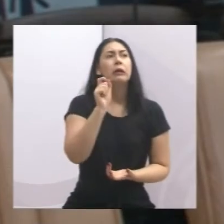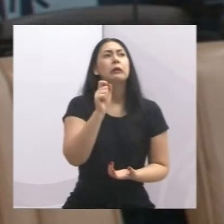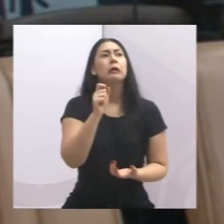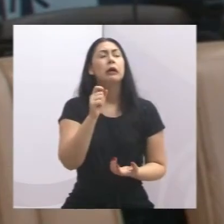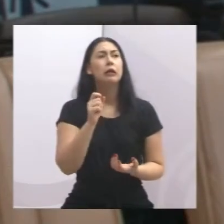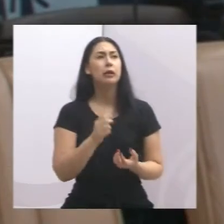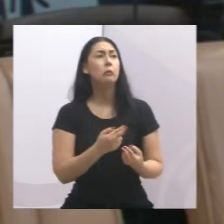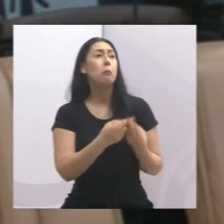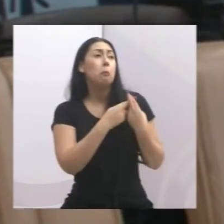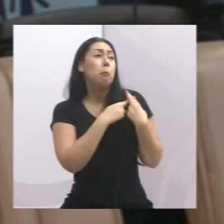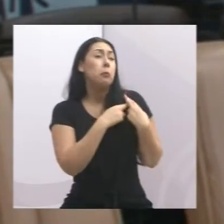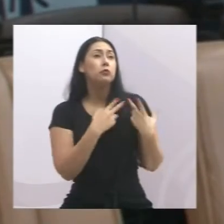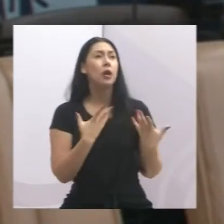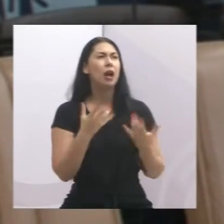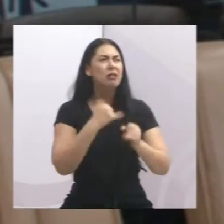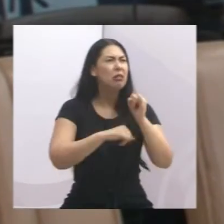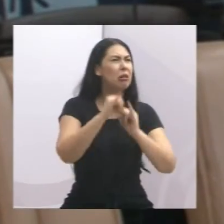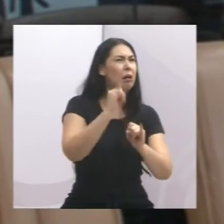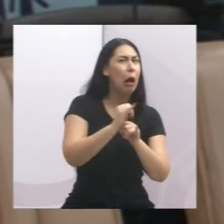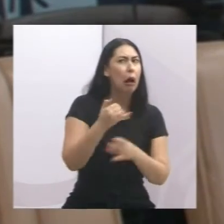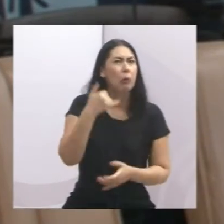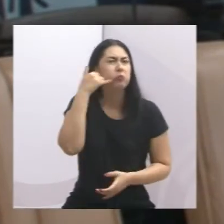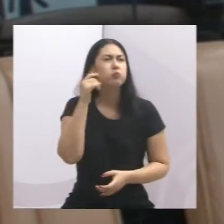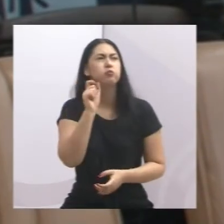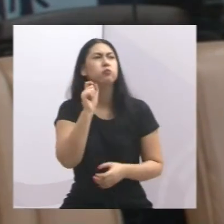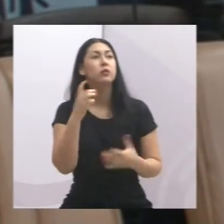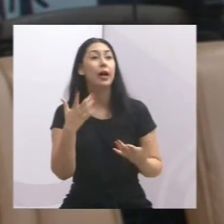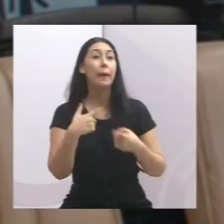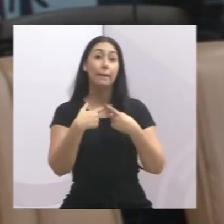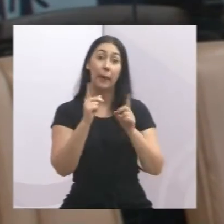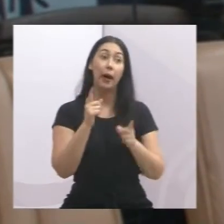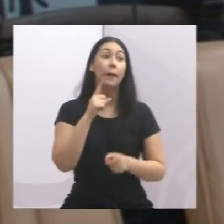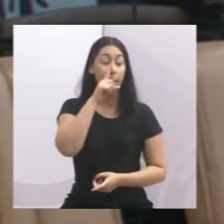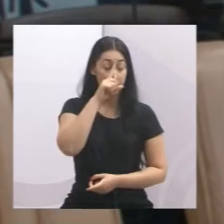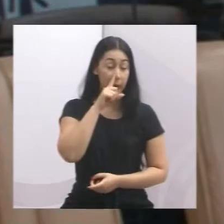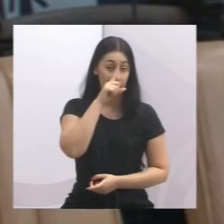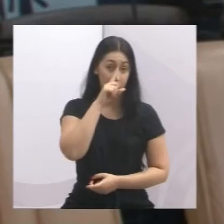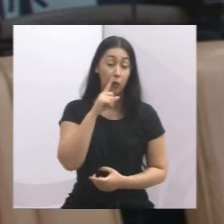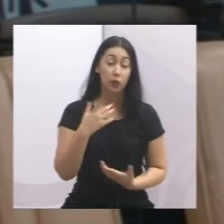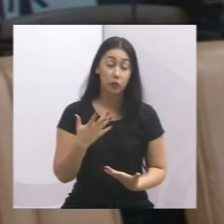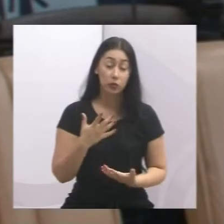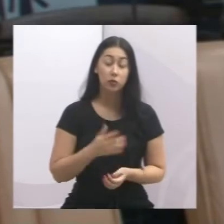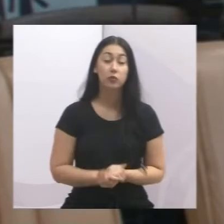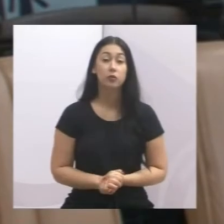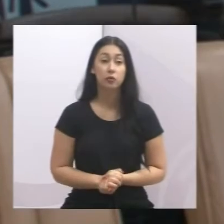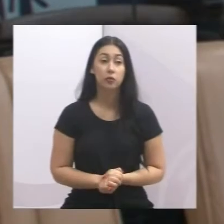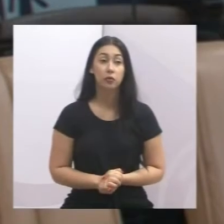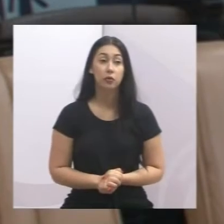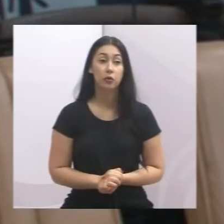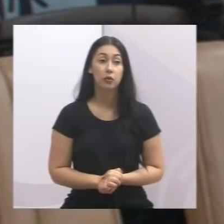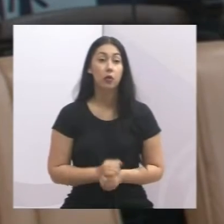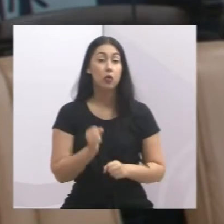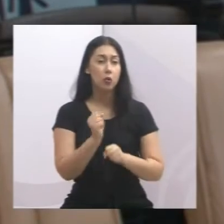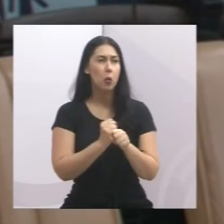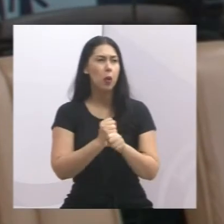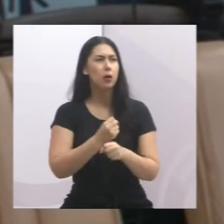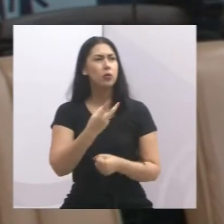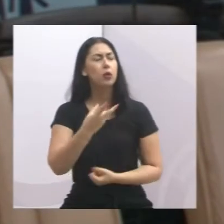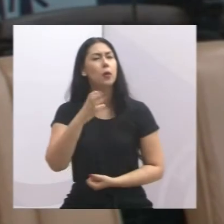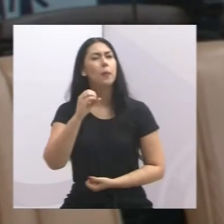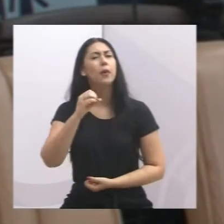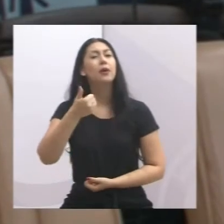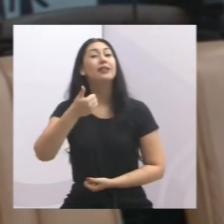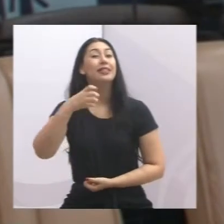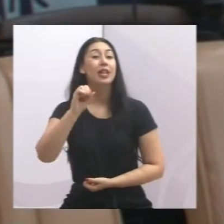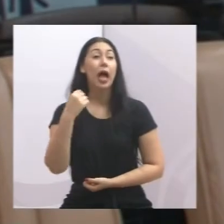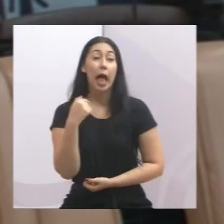é de internet, de quem que é essa fiação, só que ela causa acidente. Inclusive, esse projeto de 2019, eu